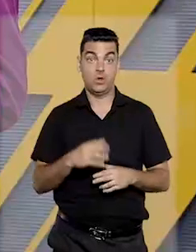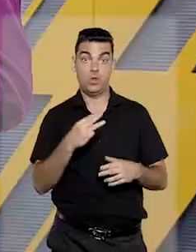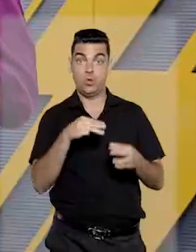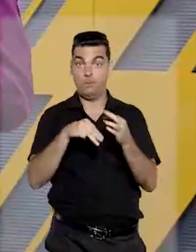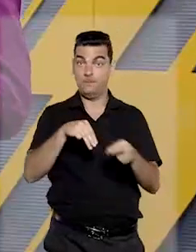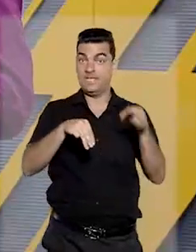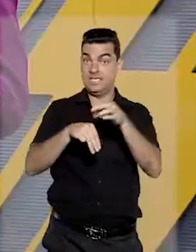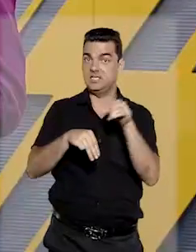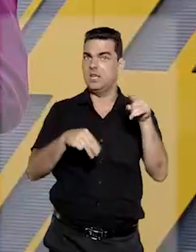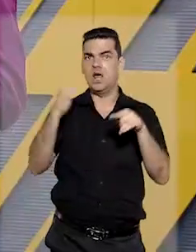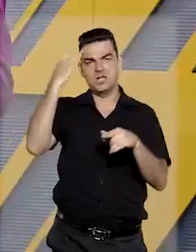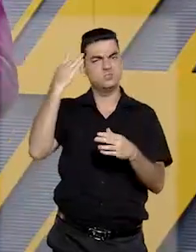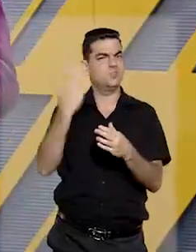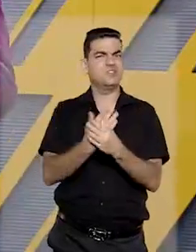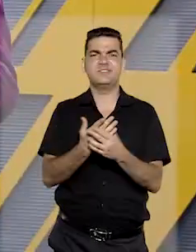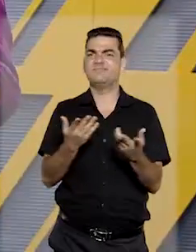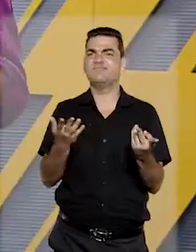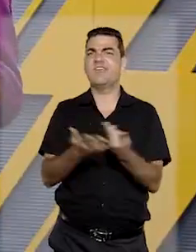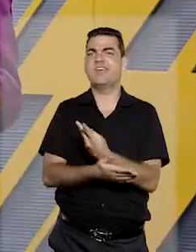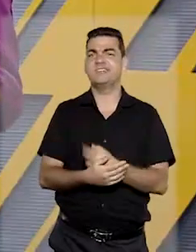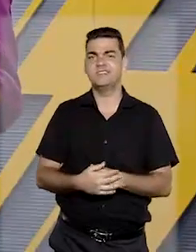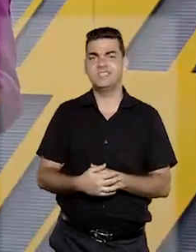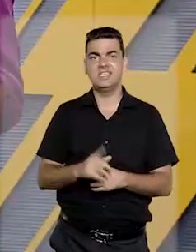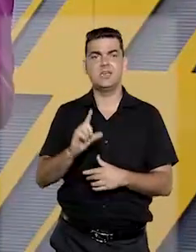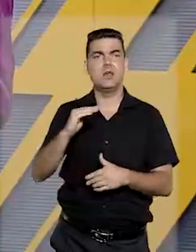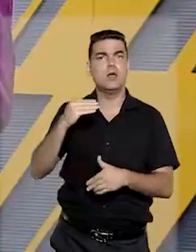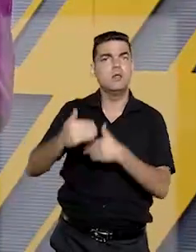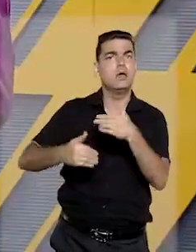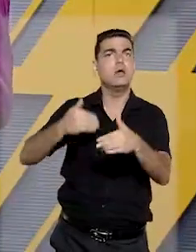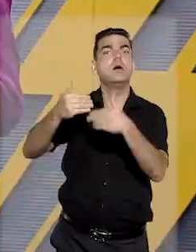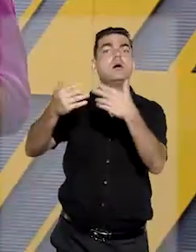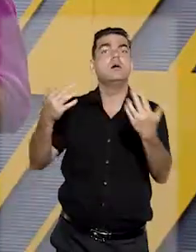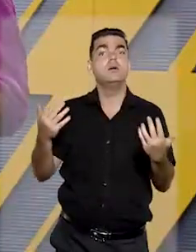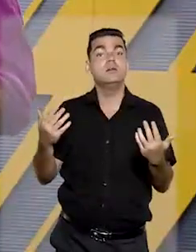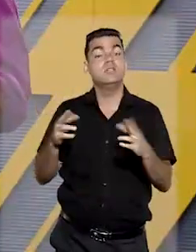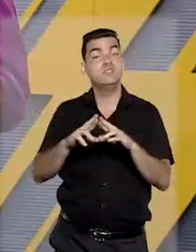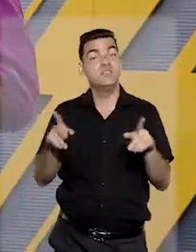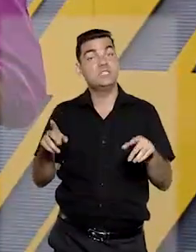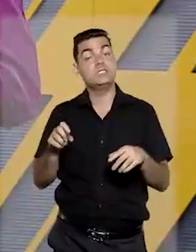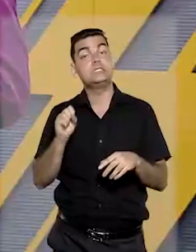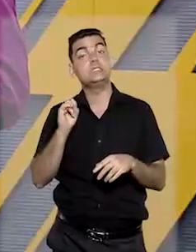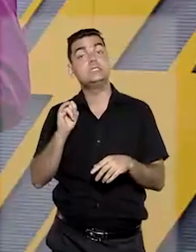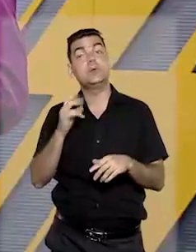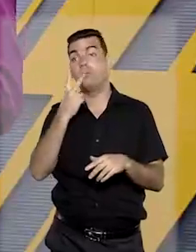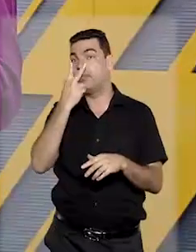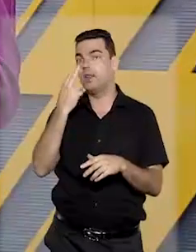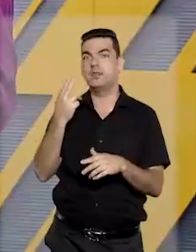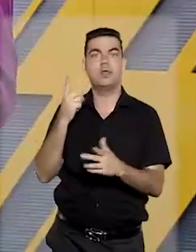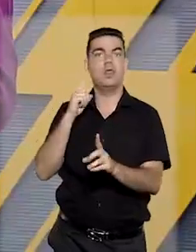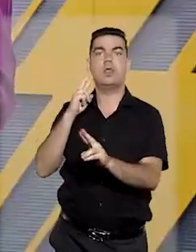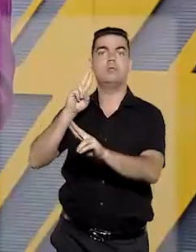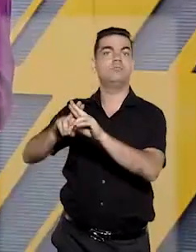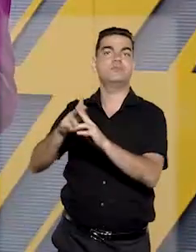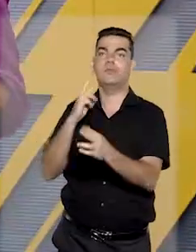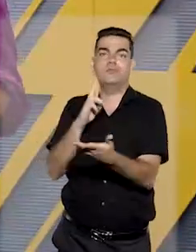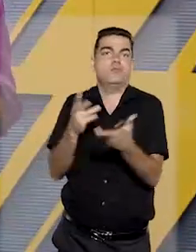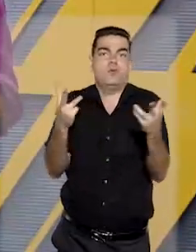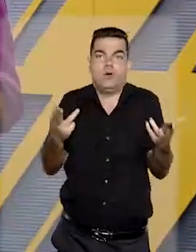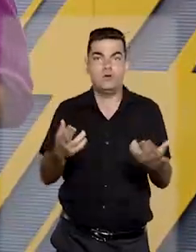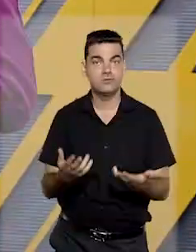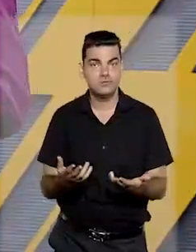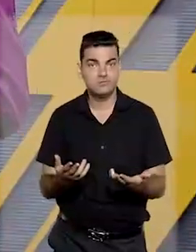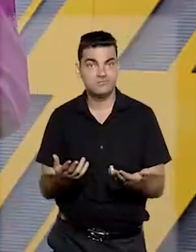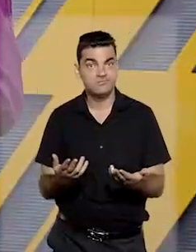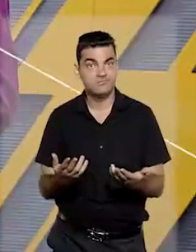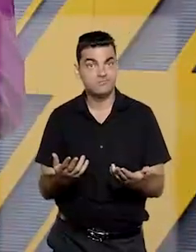os ministros, os autos não demonstram que os eventos se sucederiam, levando de forma inevitável ao mesmo resultado